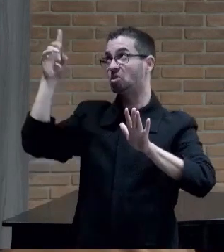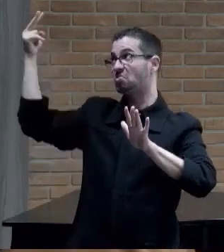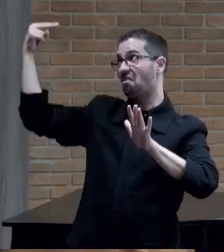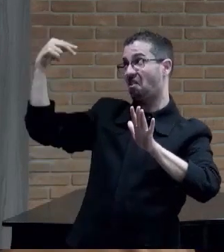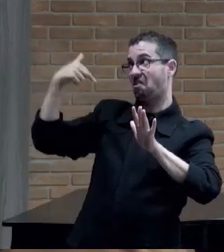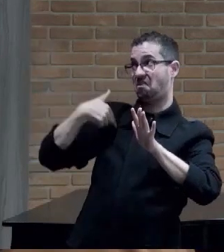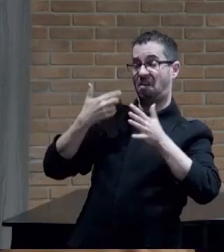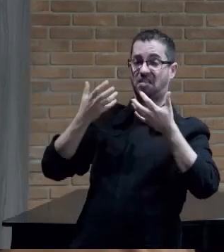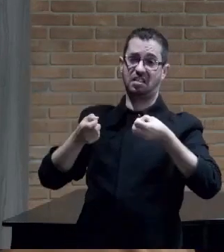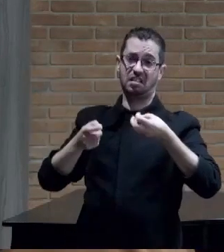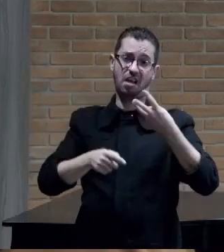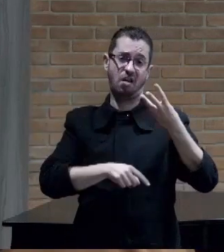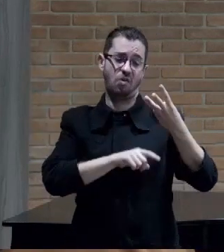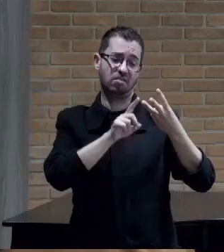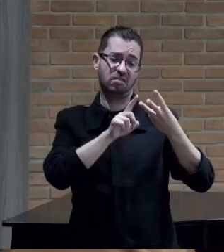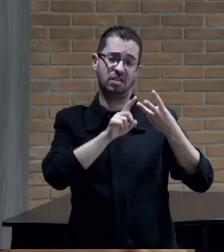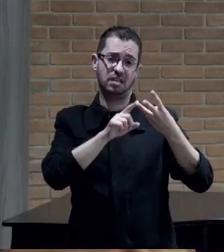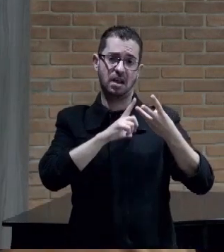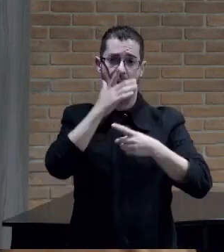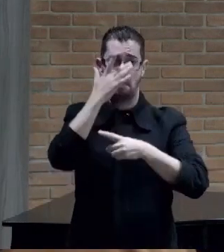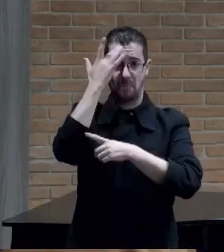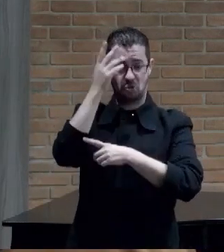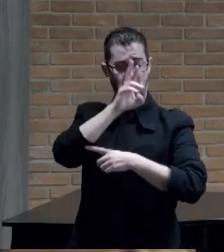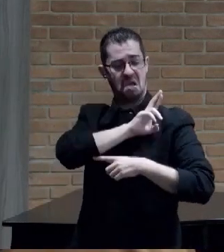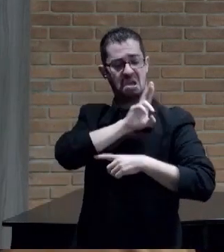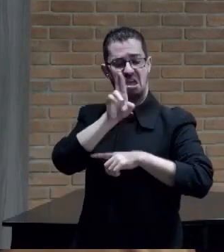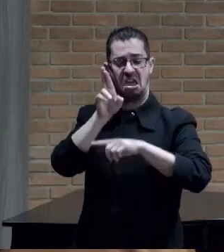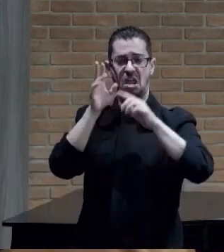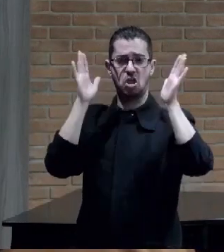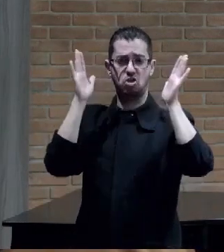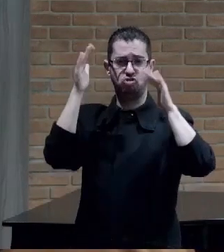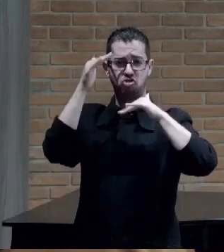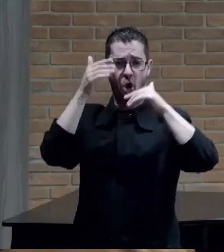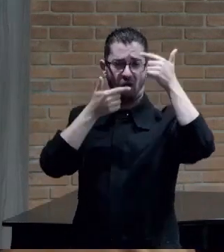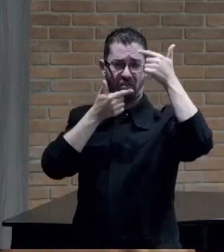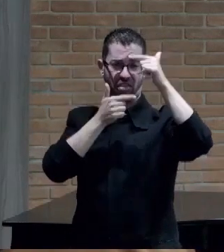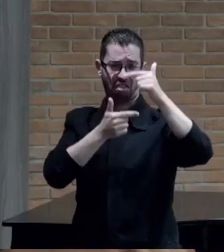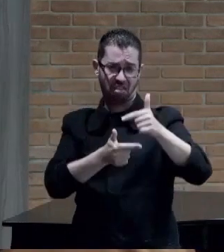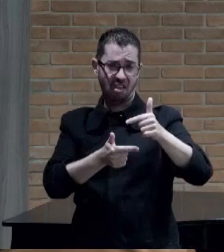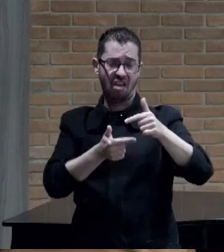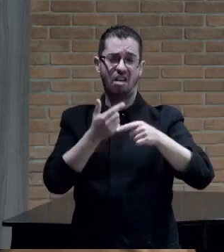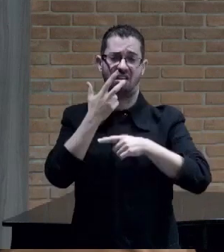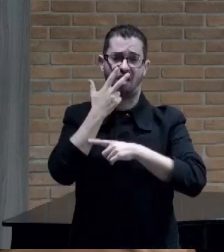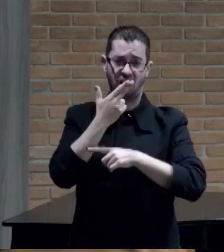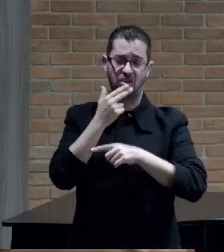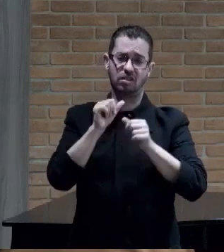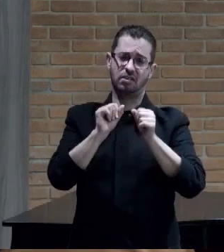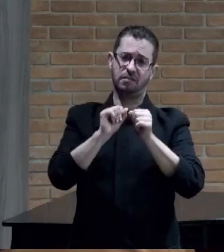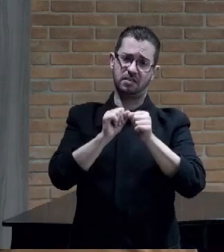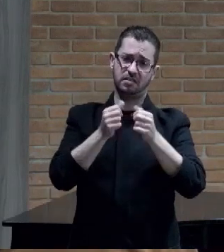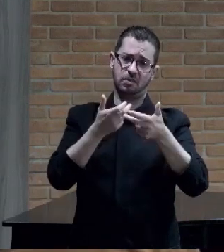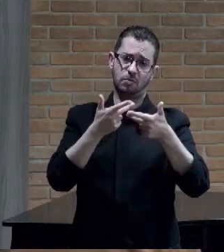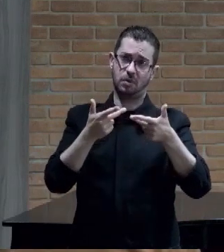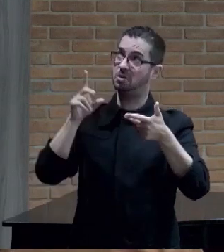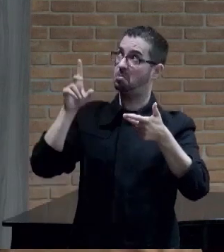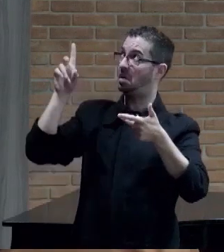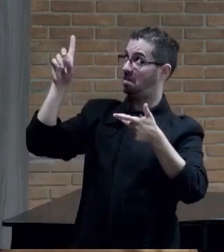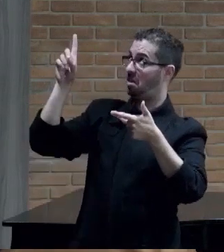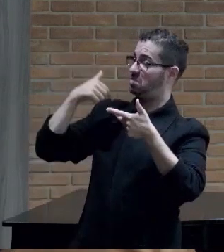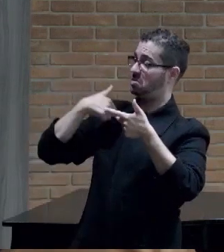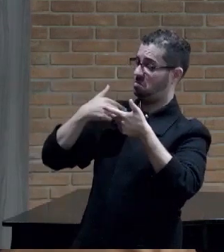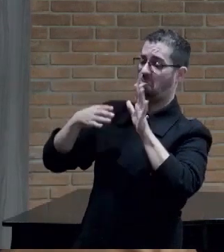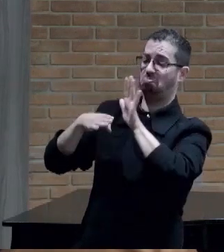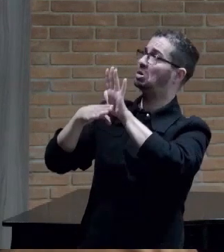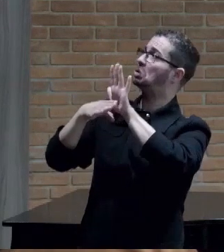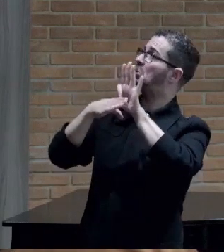então religiosas, porque acham que por fazerem alguma coisa para Deus, elas